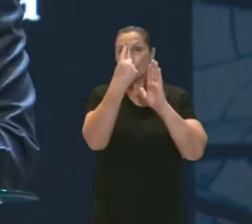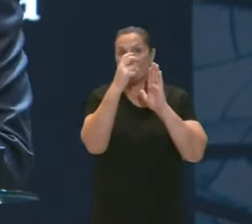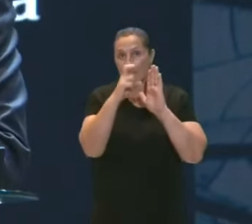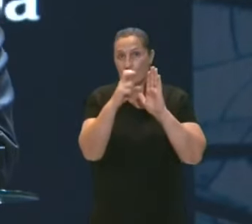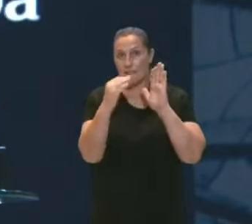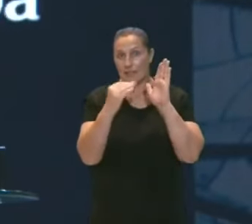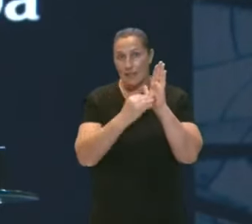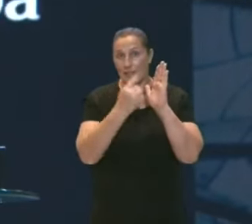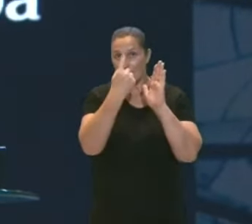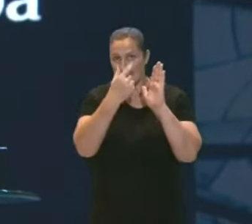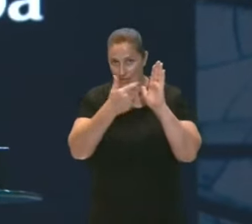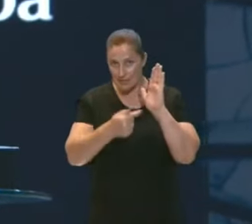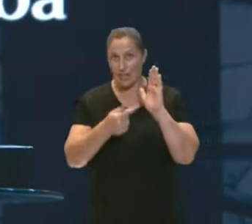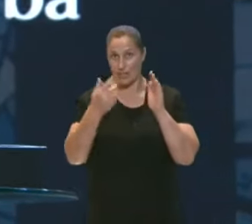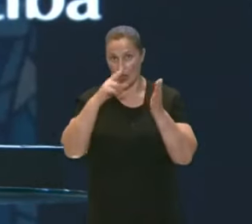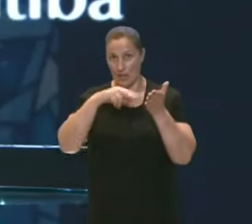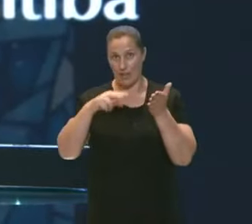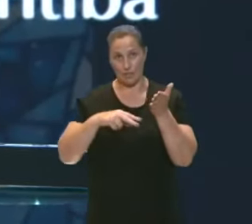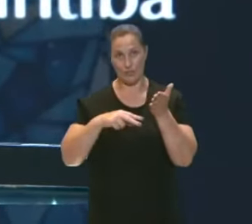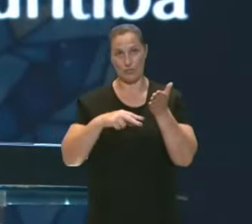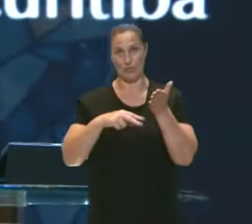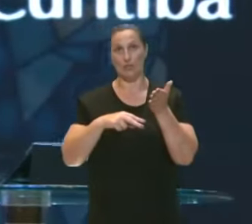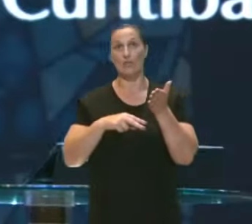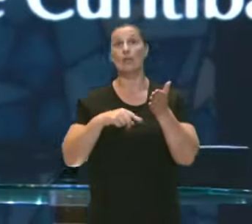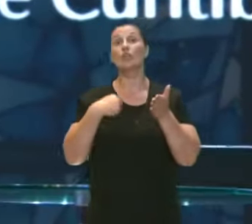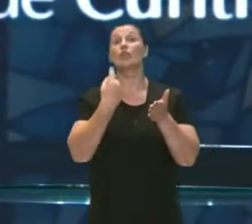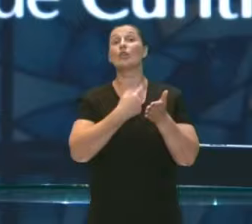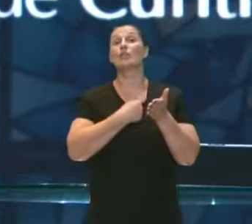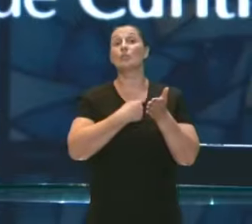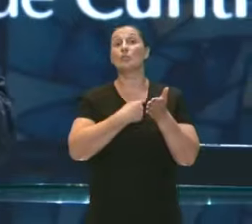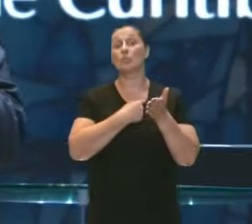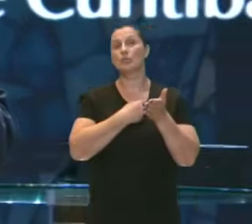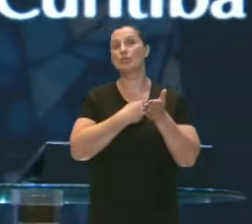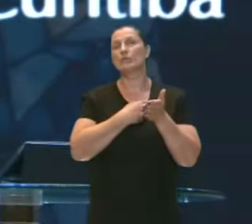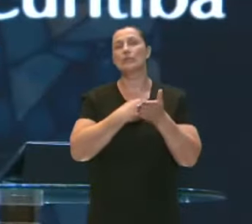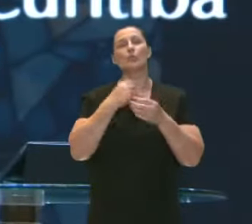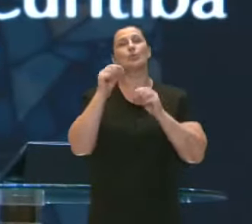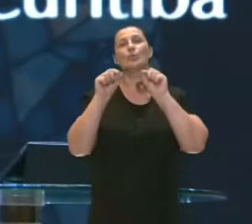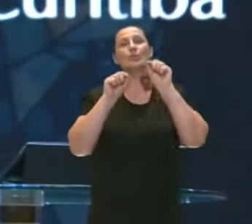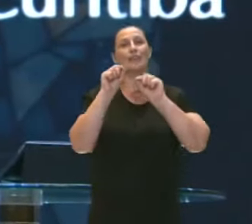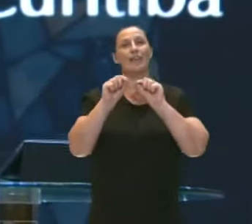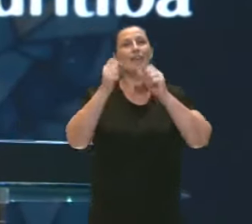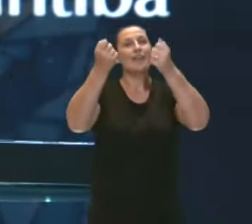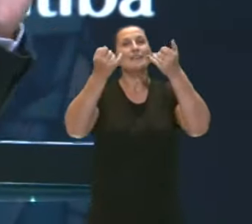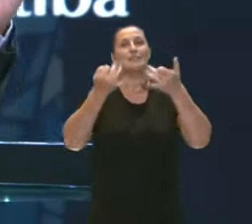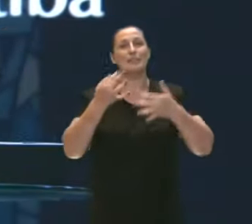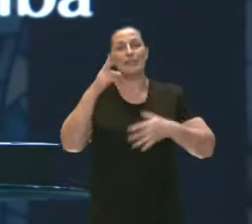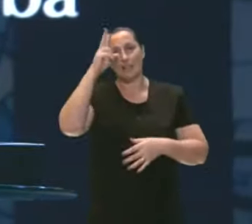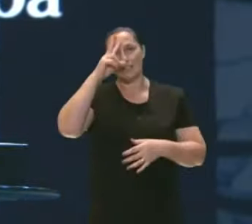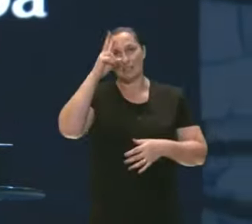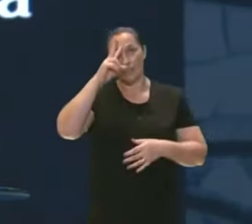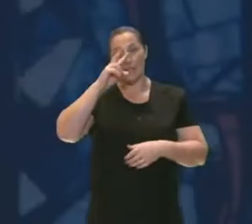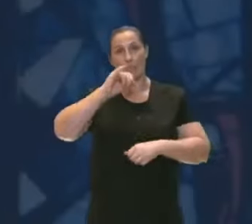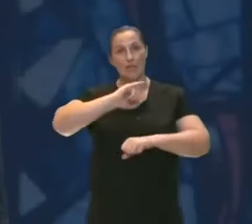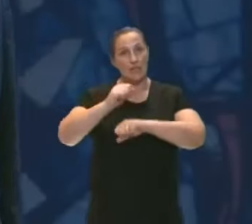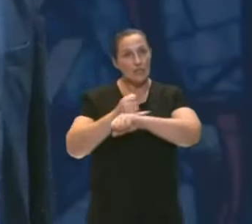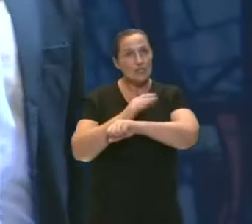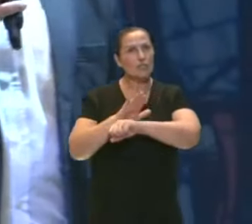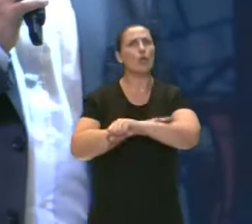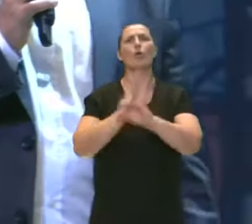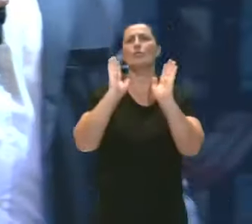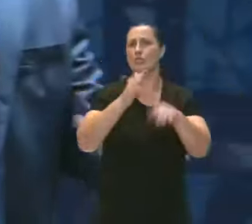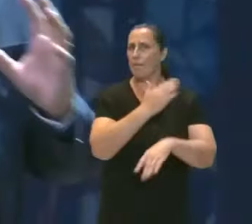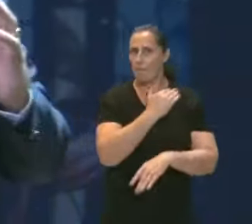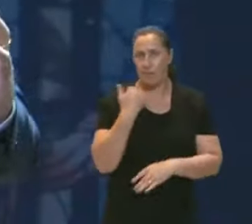a 17. E eu não vou ler de novo, apenas vamos recontar a história. Presta atenção. Jacó tinha morrido.